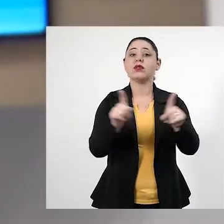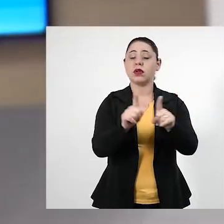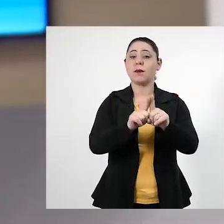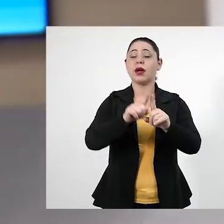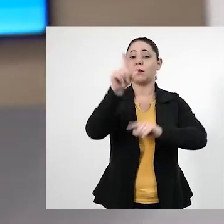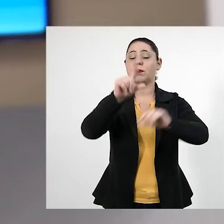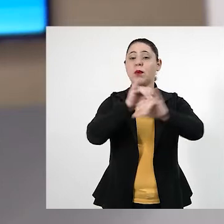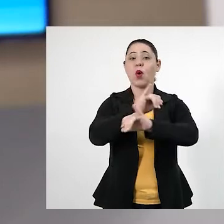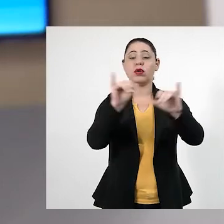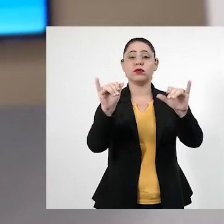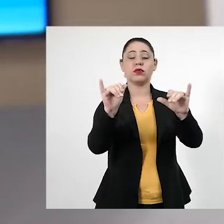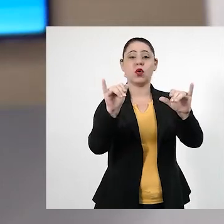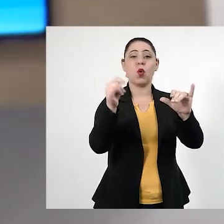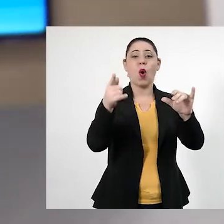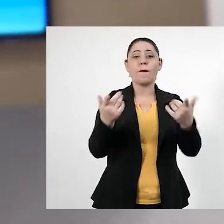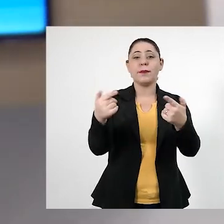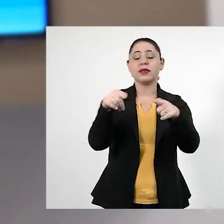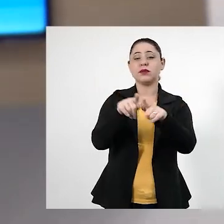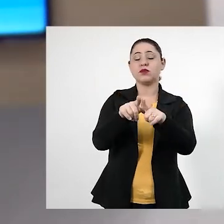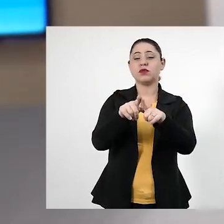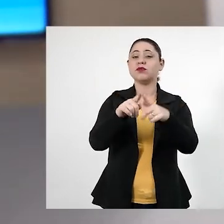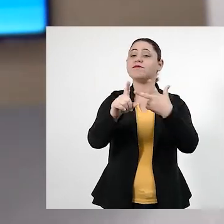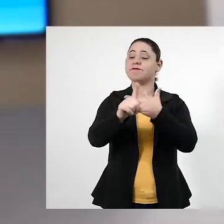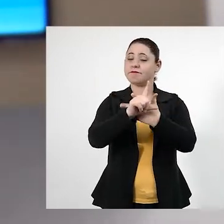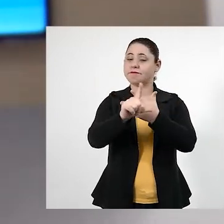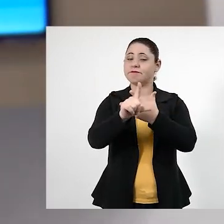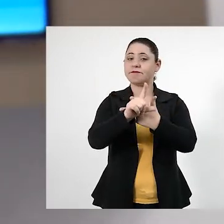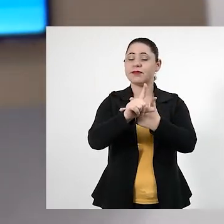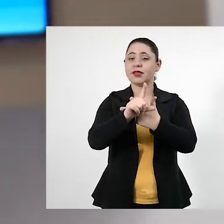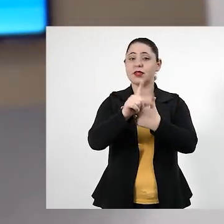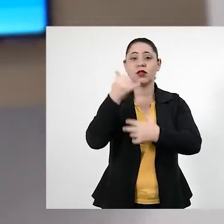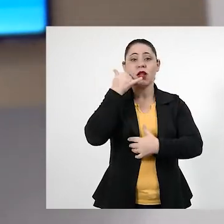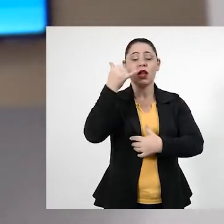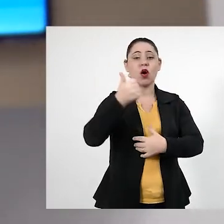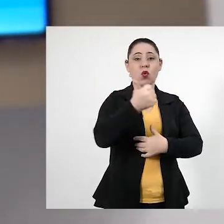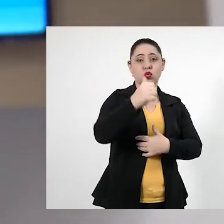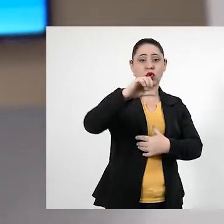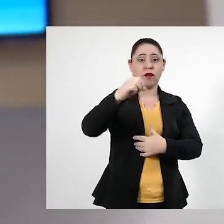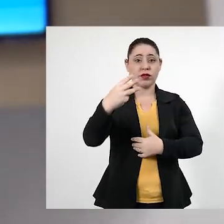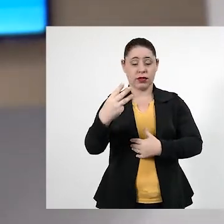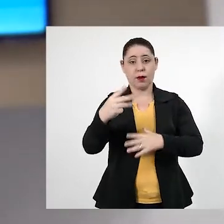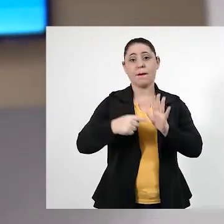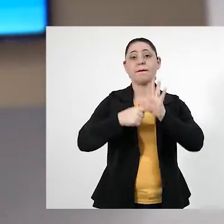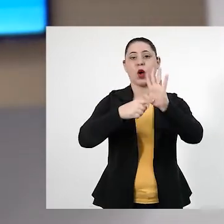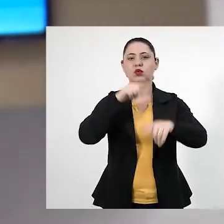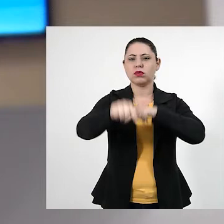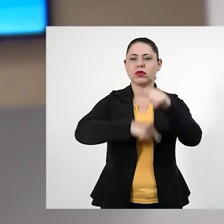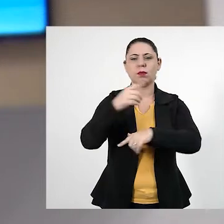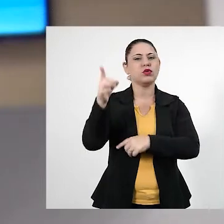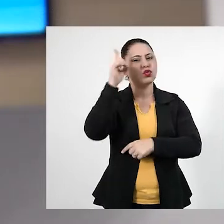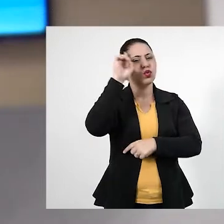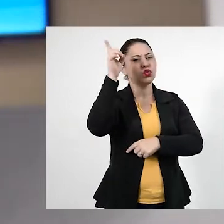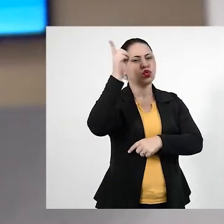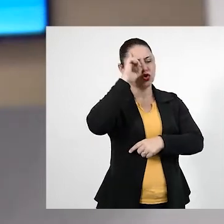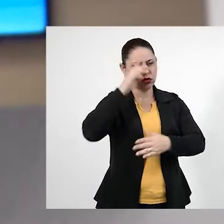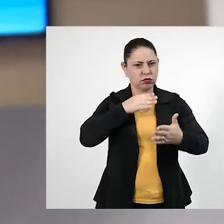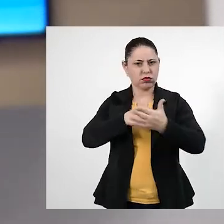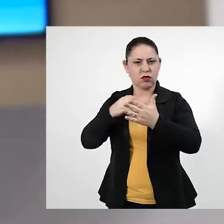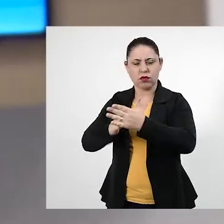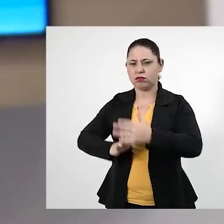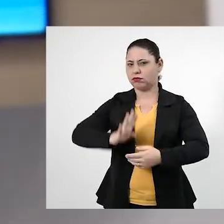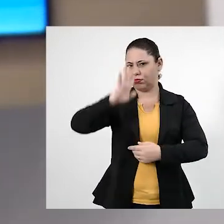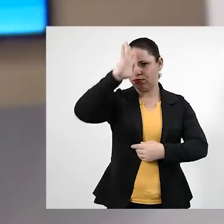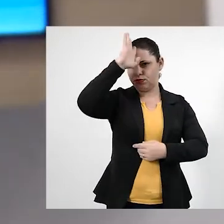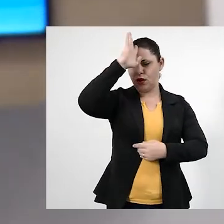Estreou também na nossa programação mais uma parceria do Legislativo. O Se Liga 193 mostra a rotina diária